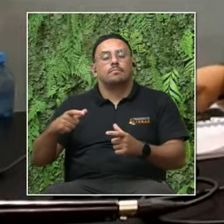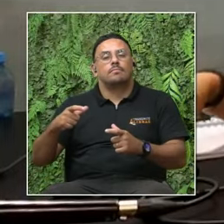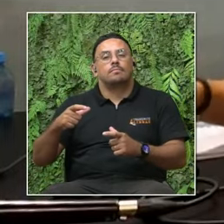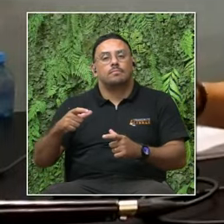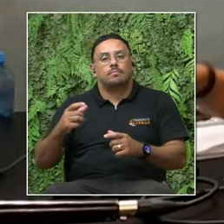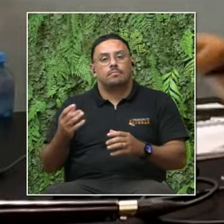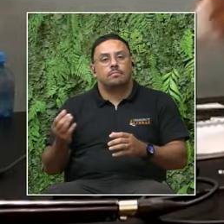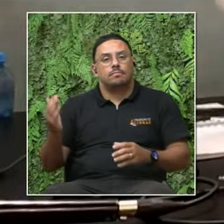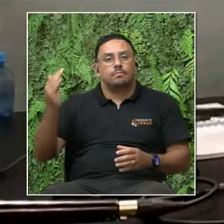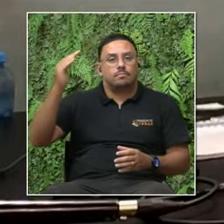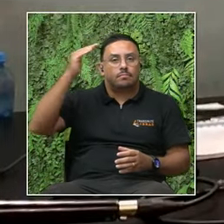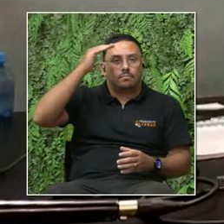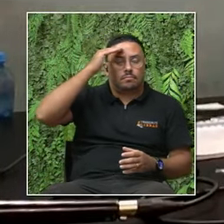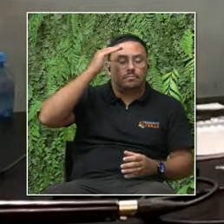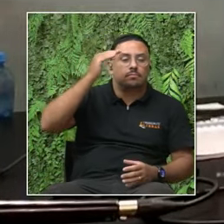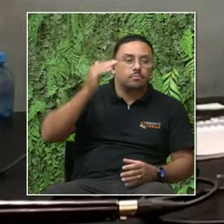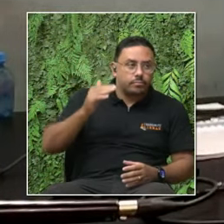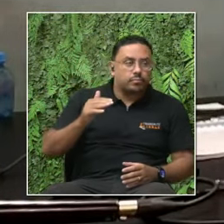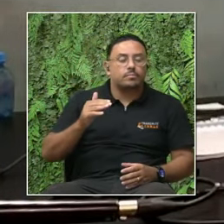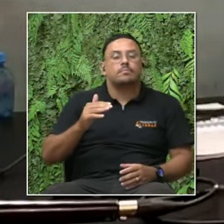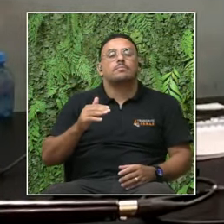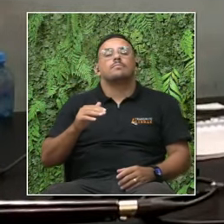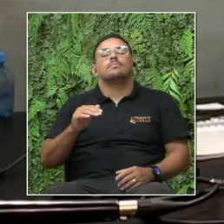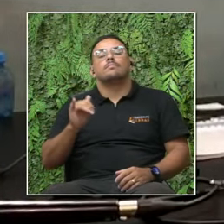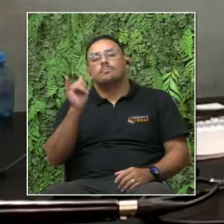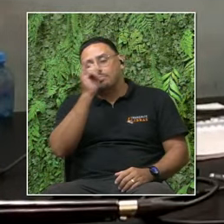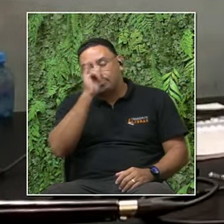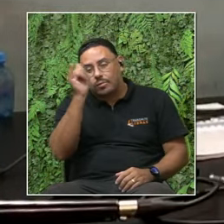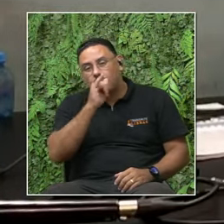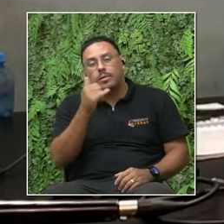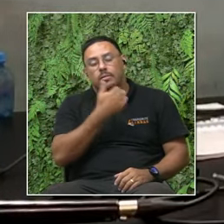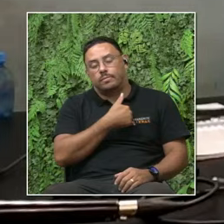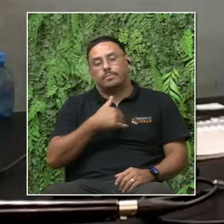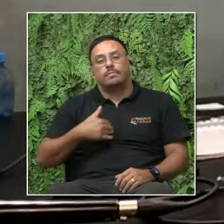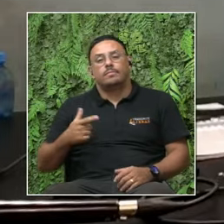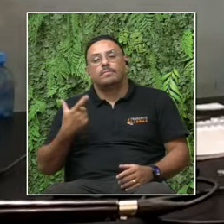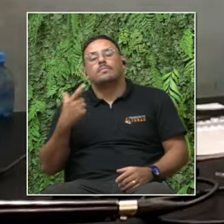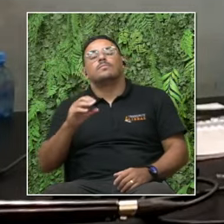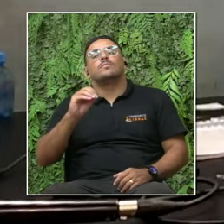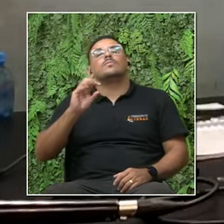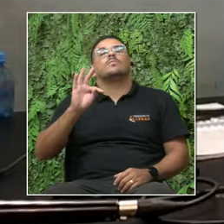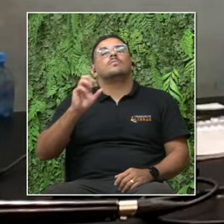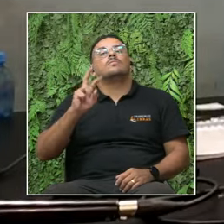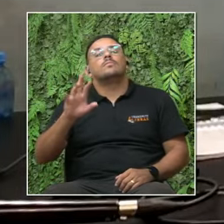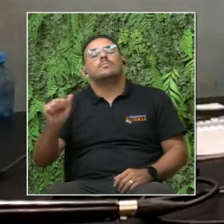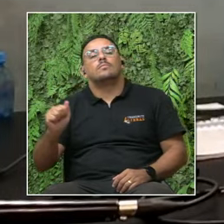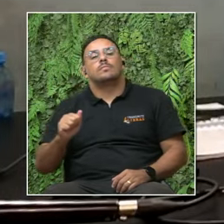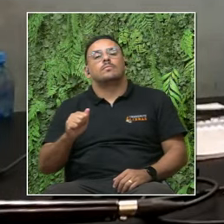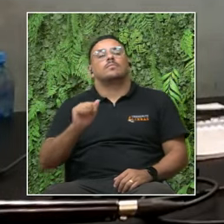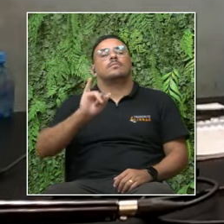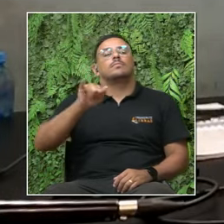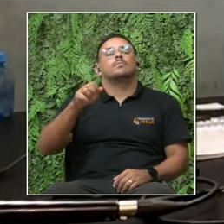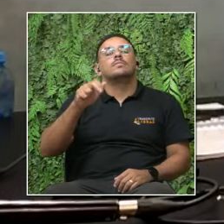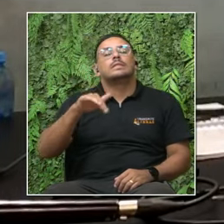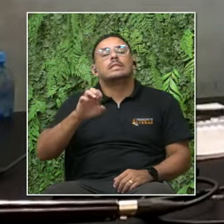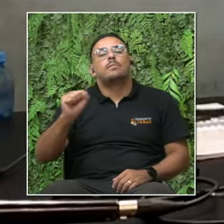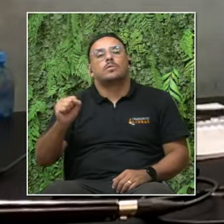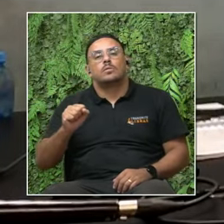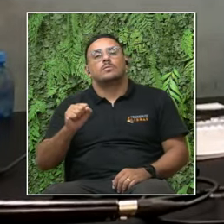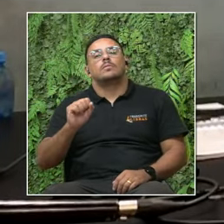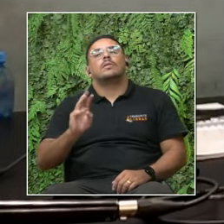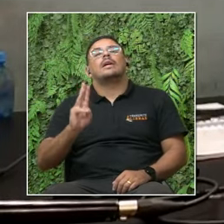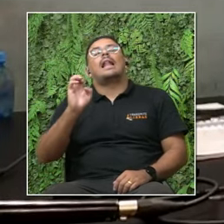defensiva com uma bobeada da Defesa do Atlético e aí você põe na conta lá de Otávio de fu de gemerson de de